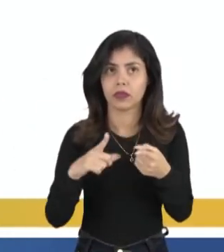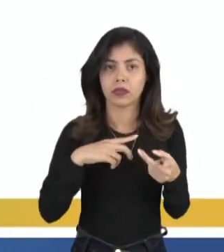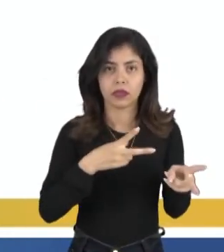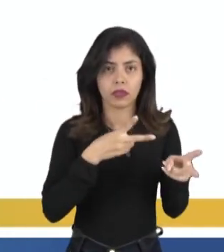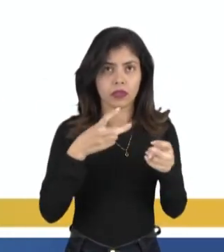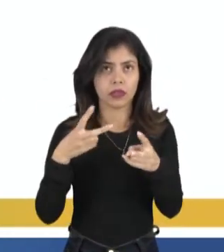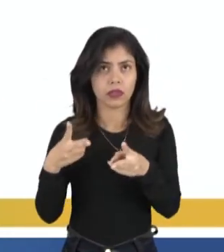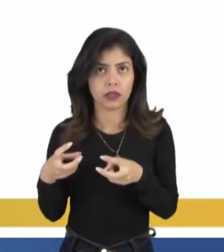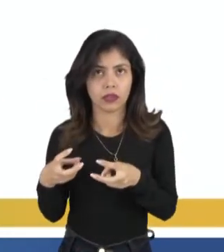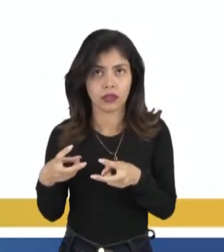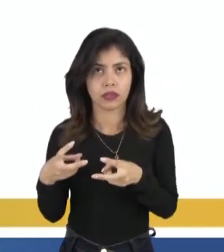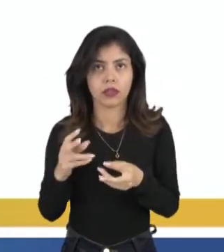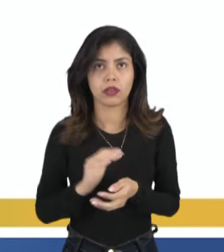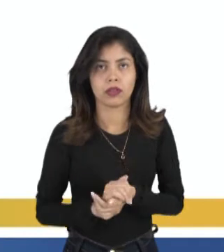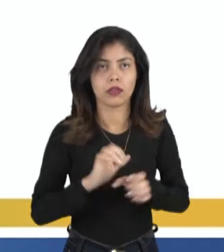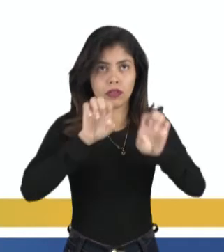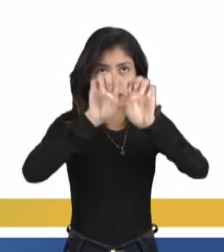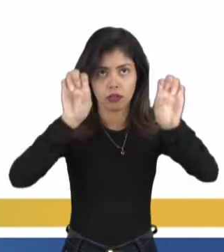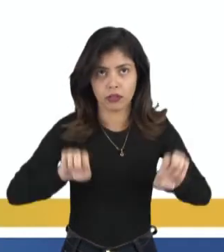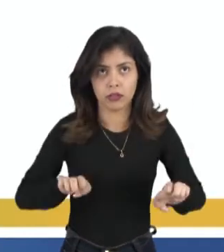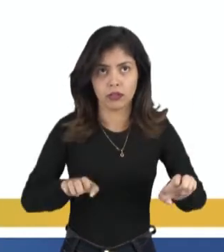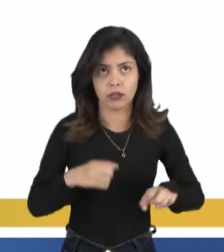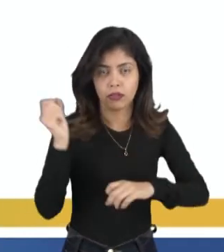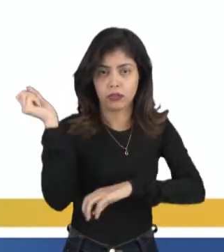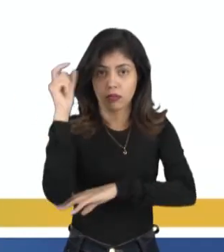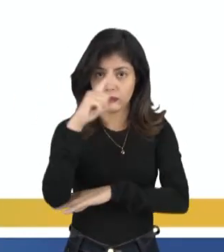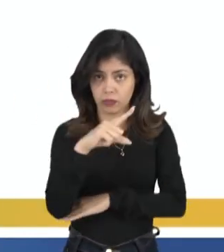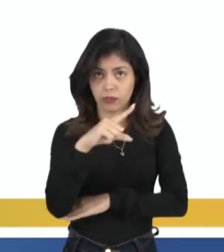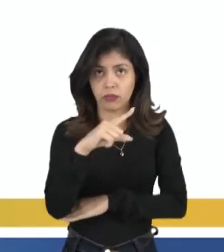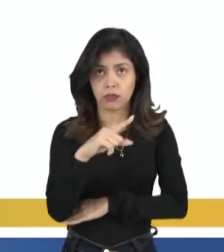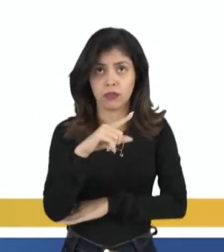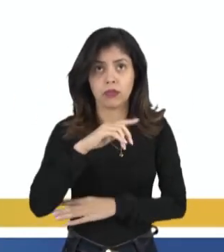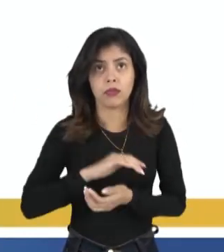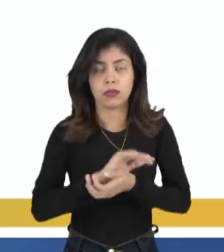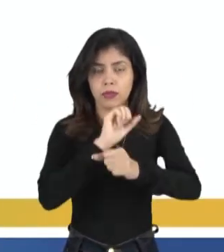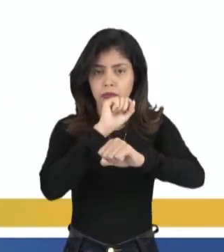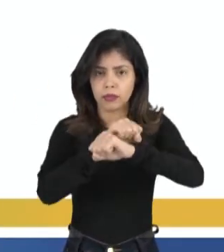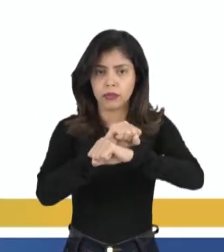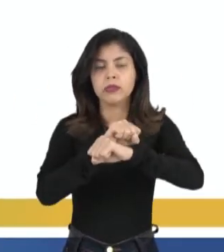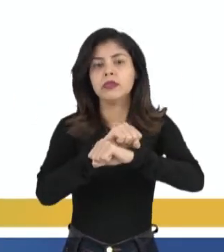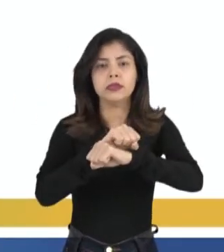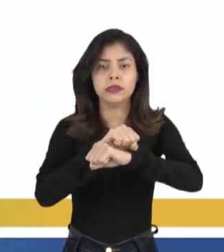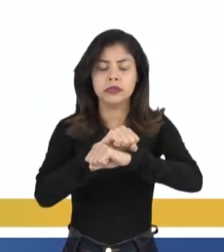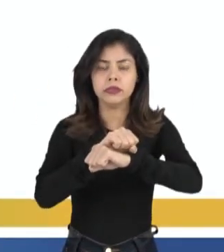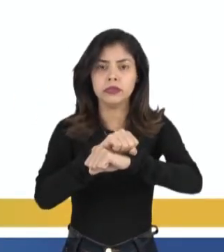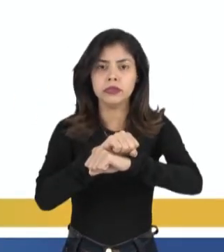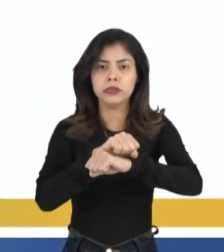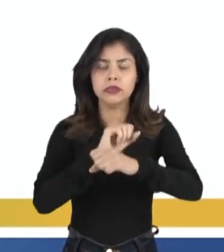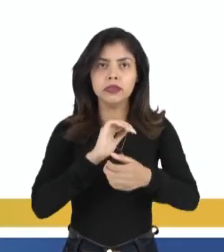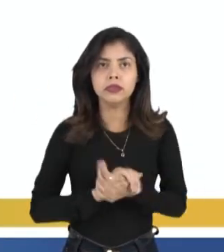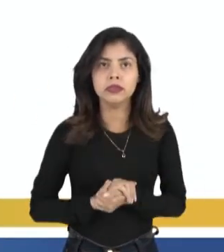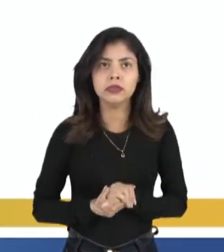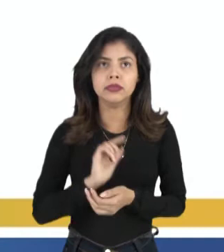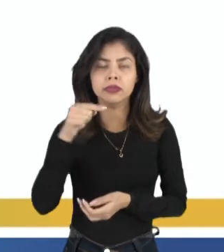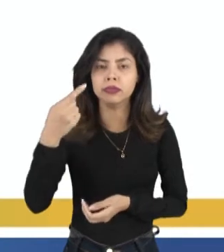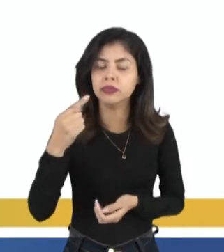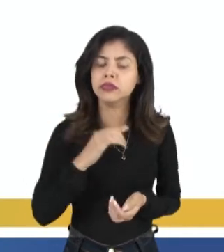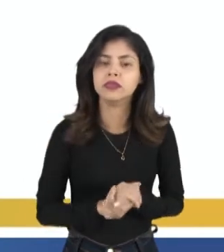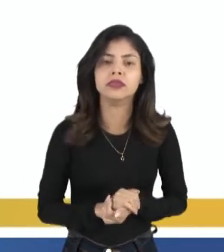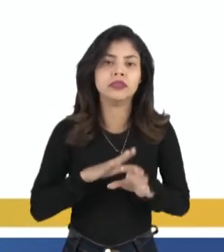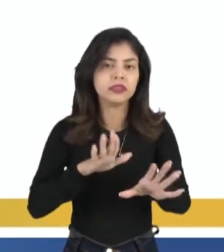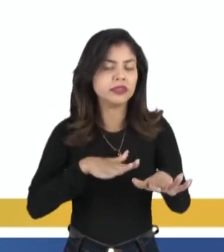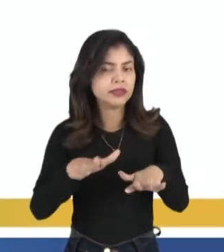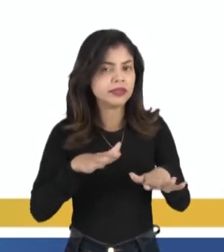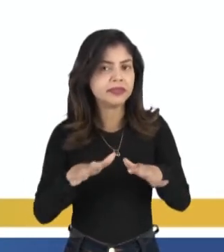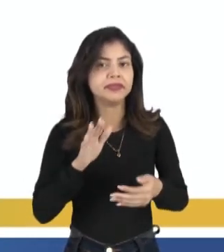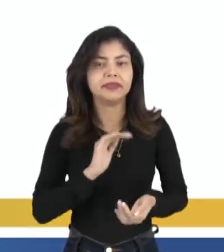que observar essa estrutura aqui, ó. Nós temos o Sol parado aqui, relativamente parado, né? O Sol está lá no canto dele, mas ele